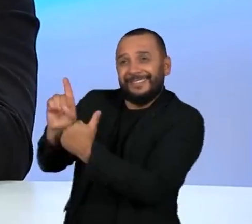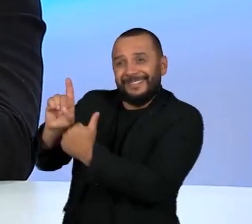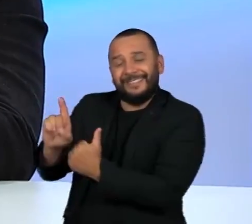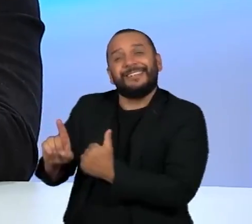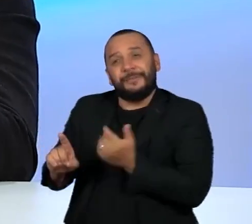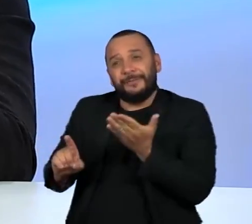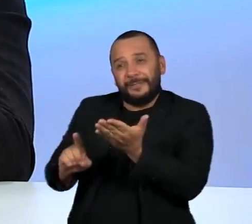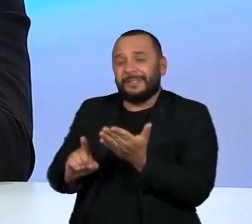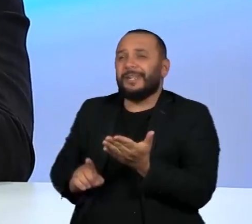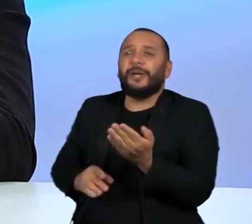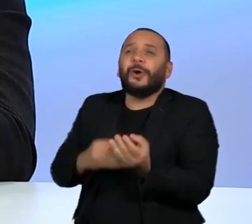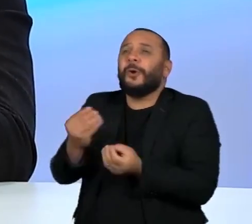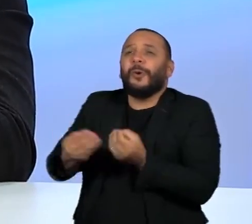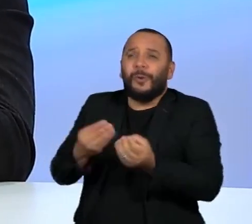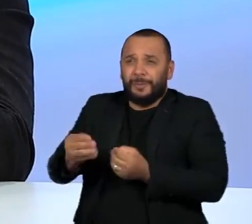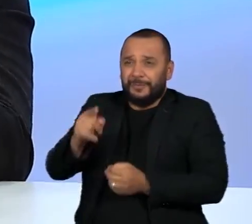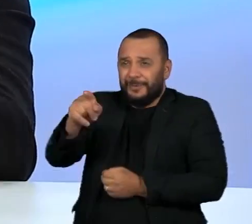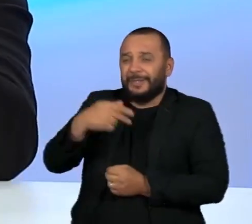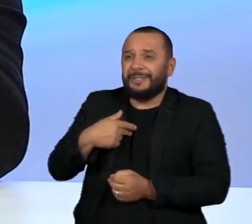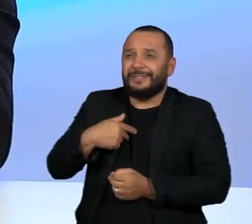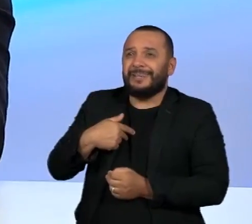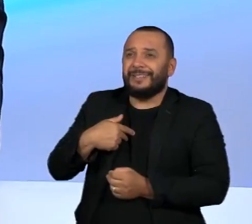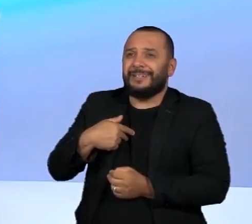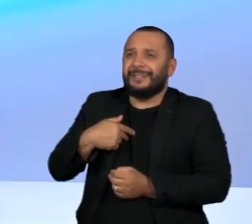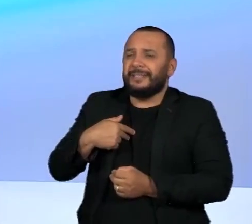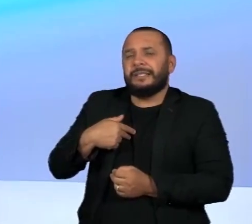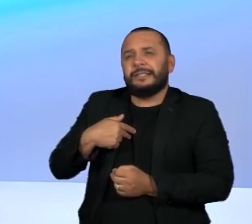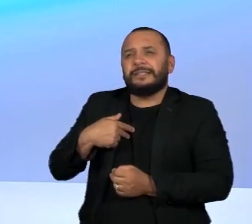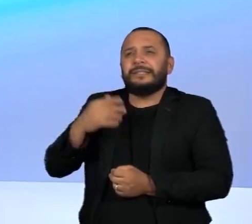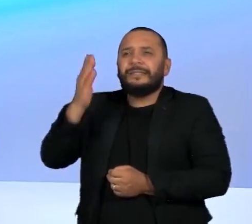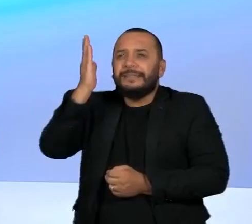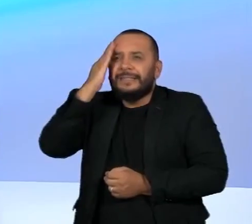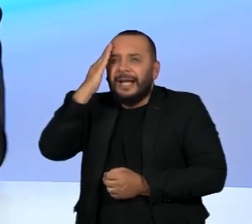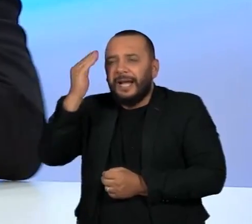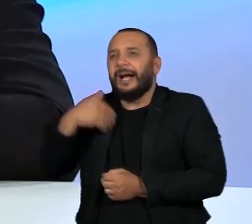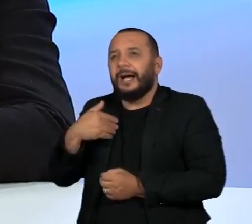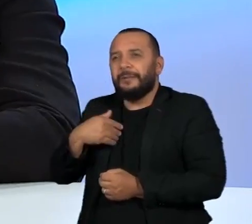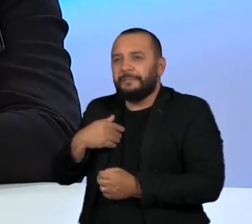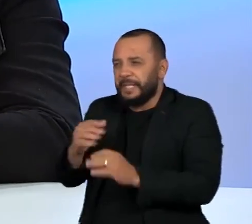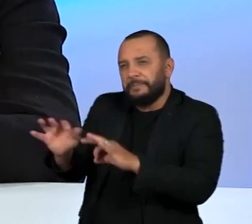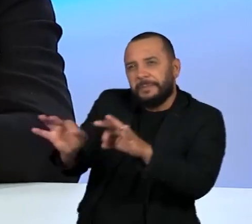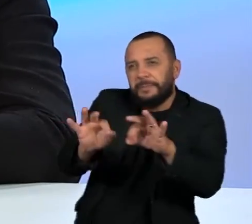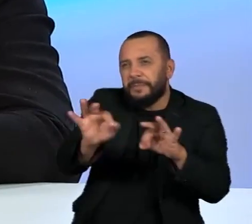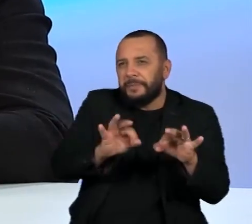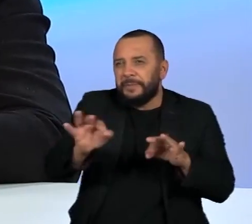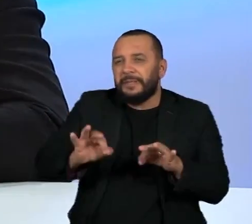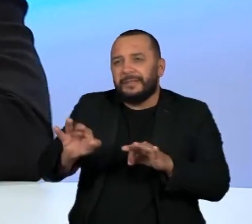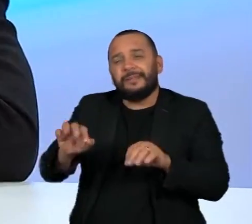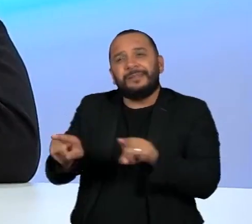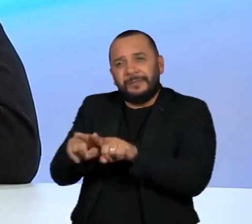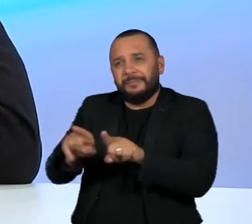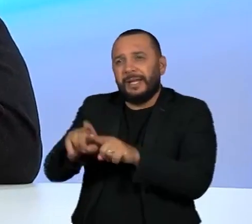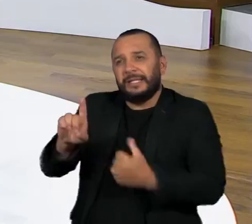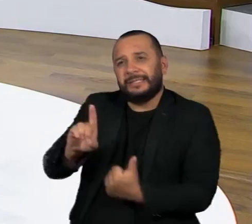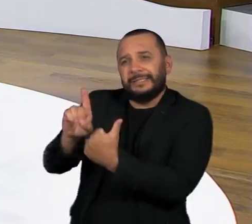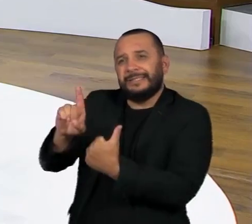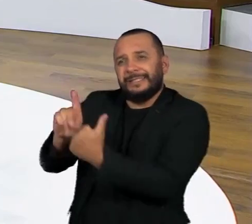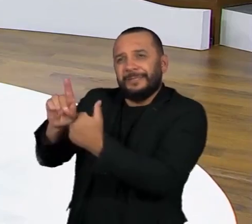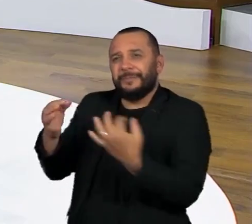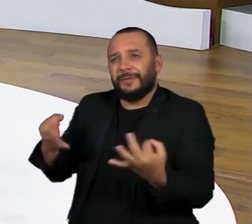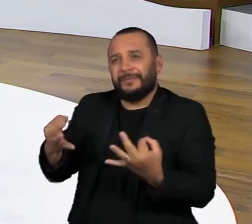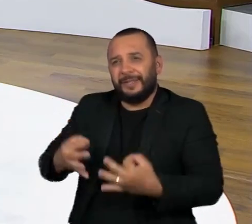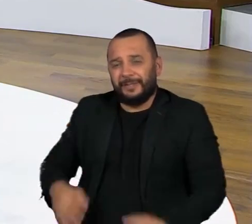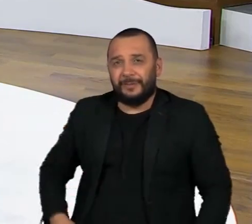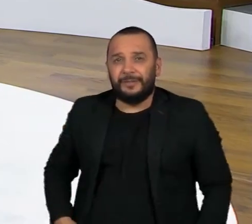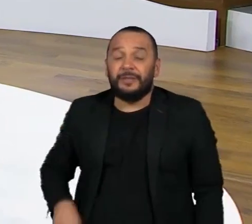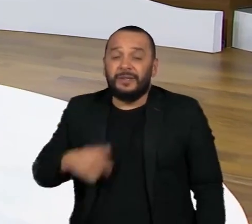Eu queria saber como é que você administra sabendo ter tanto conhecimento ser uma escada tão ideal Eu acho que o